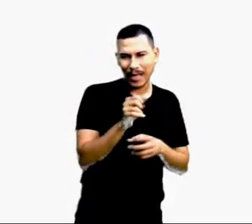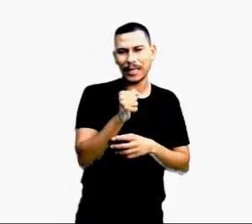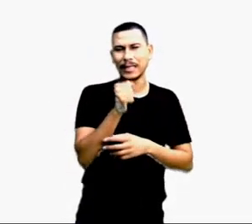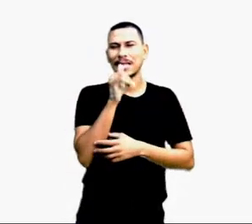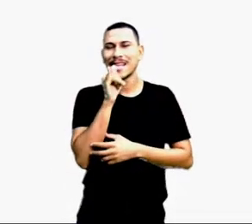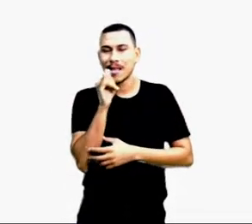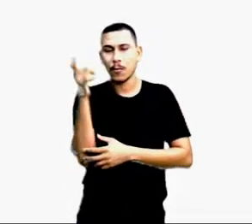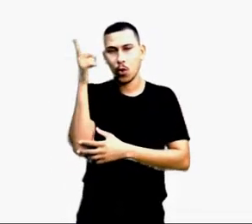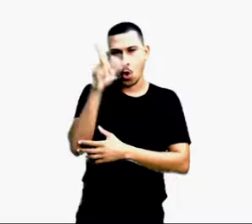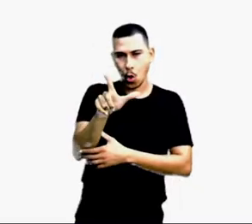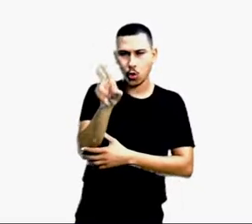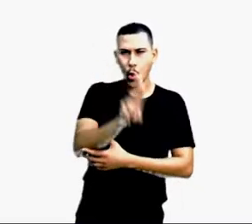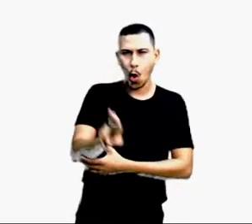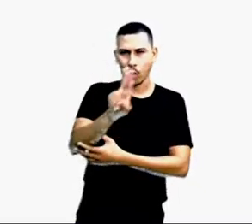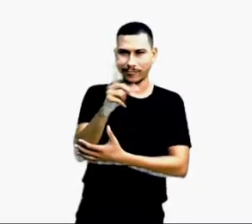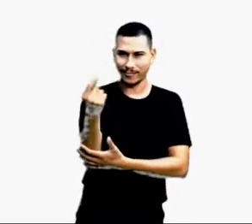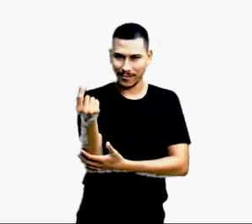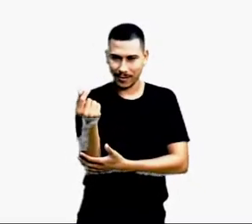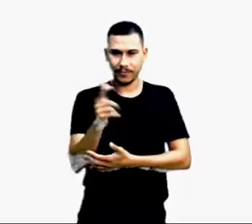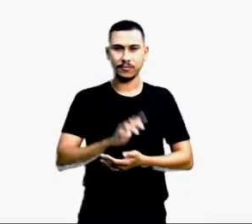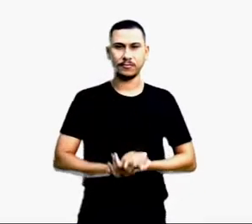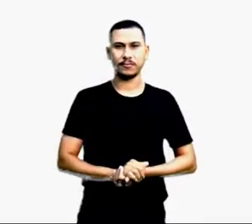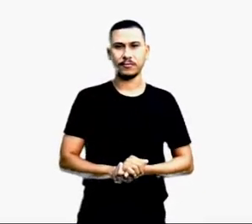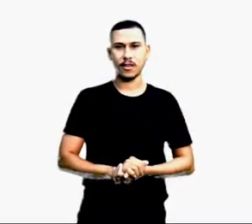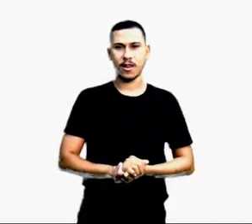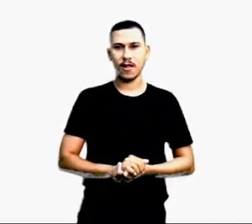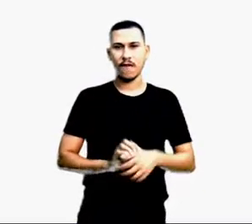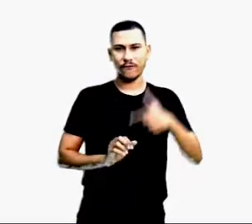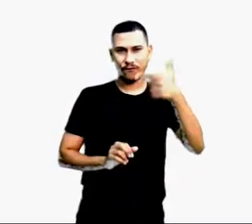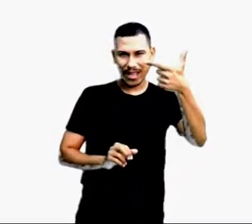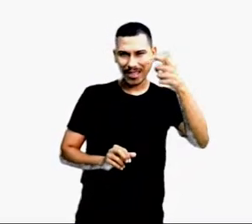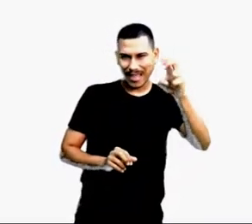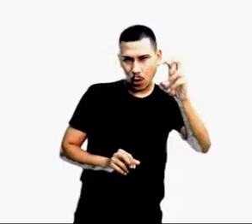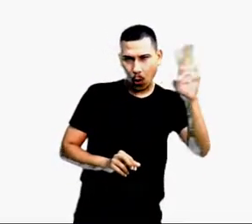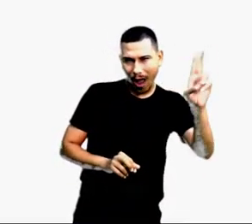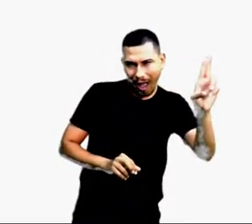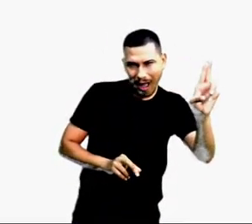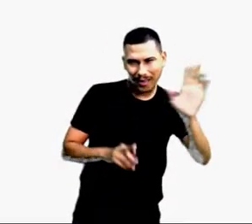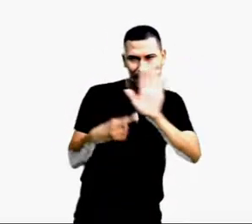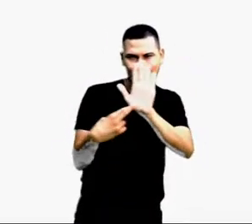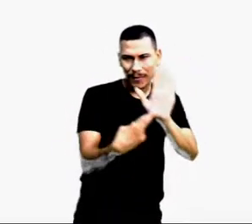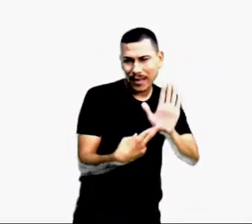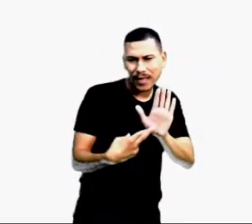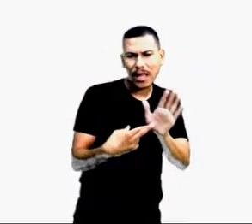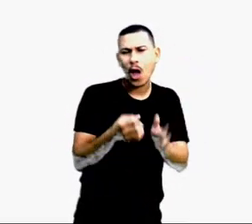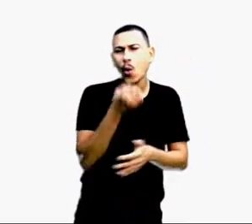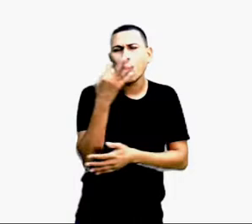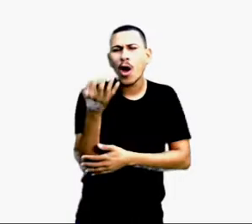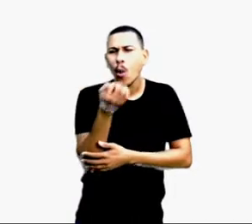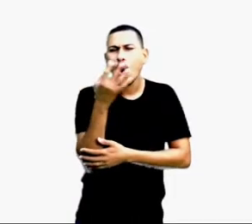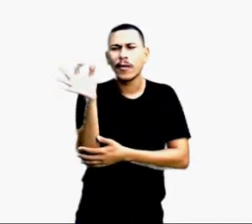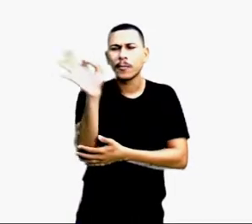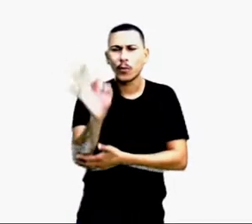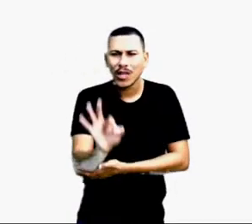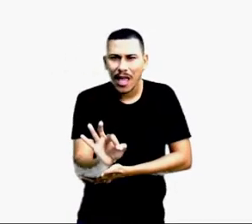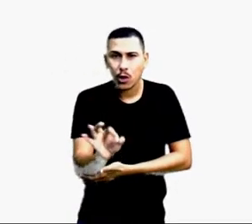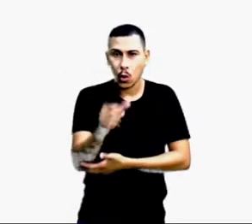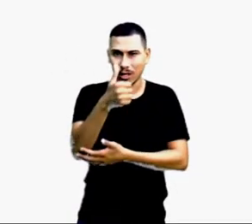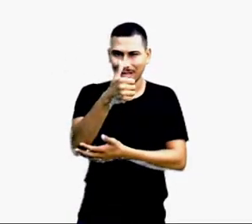né? Agora com valores, com dinheiro. R$25 representa quantos por cento